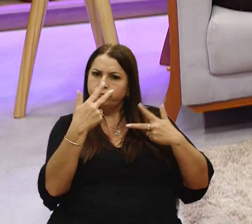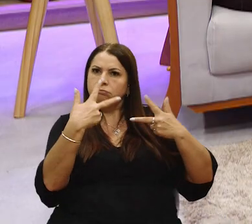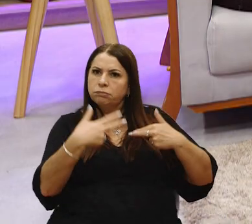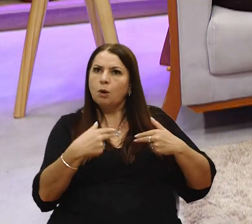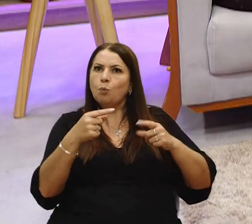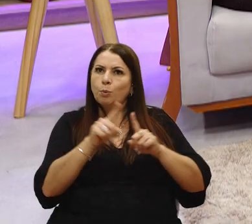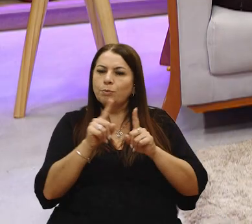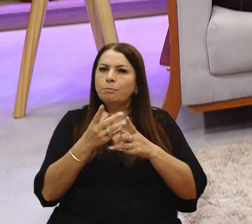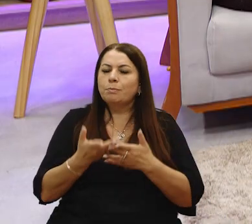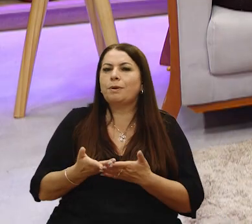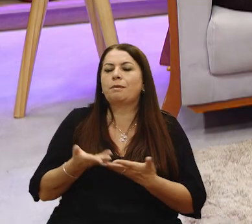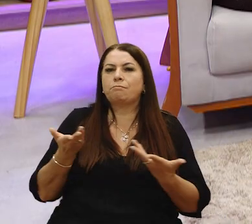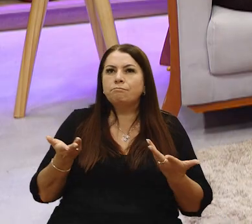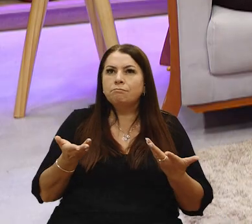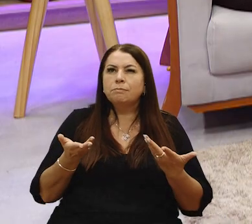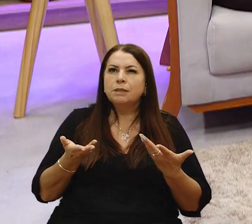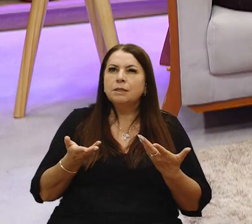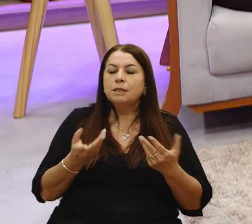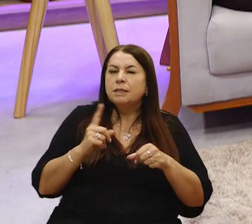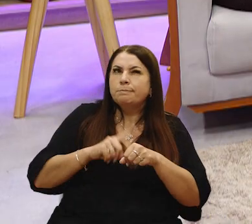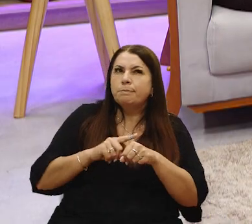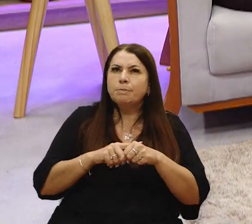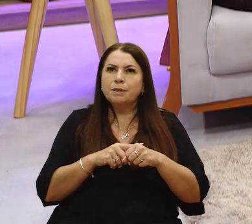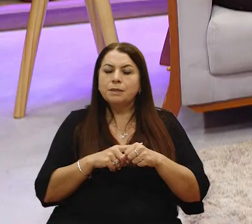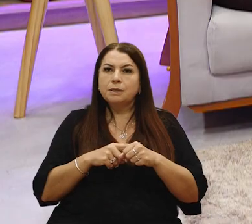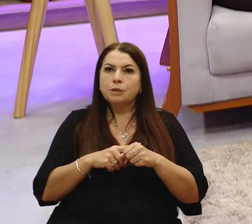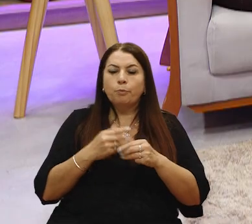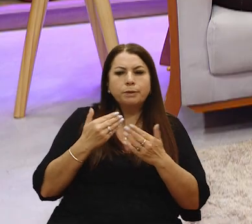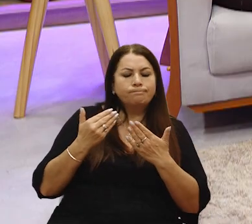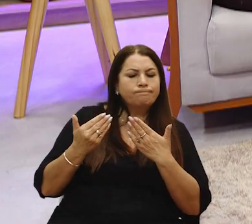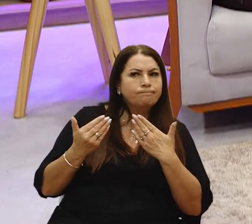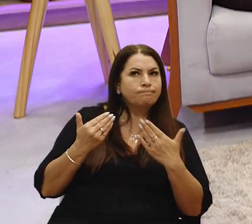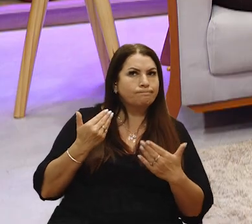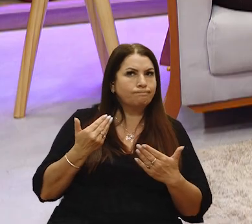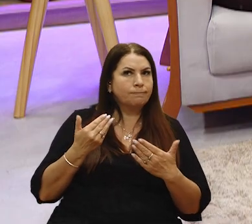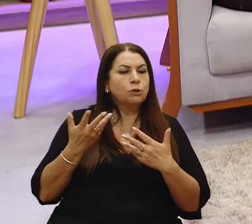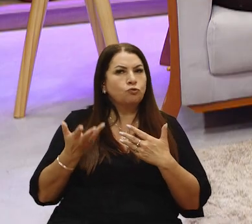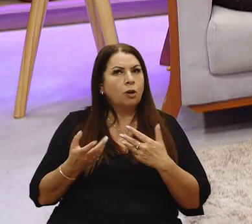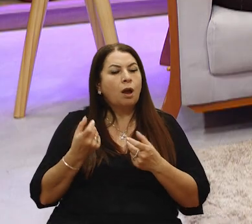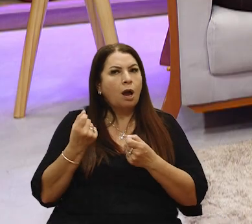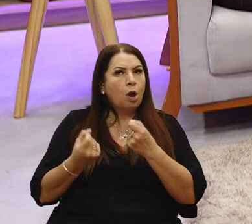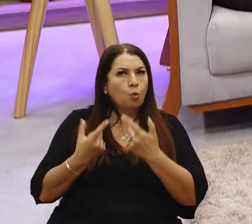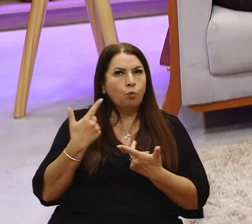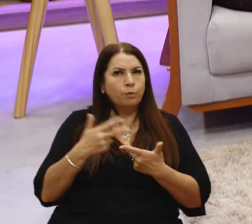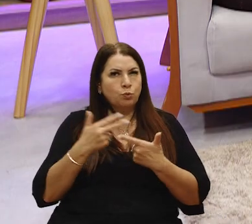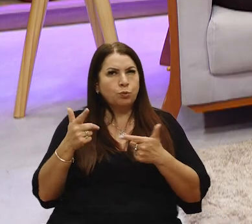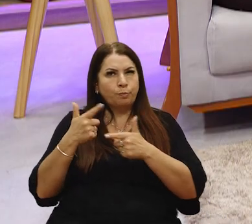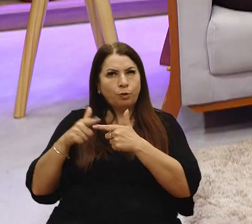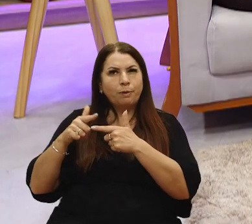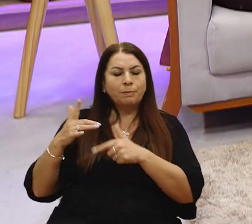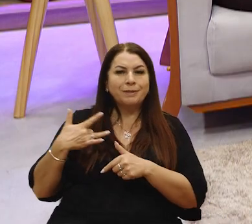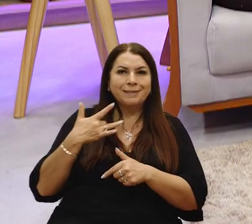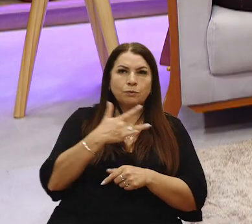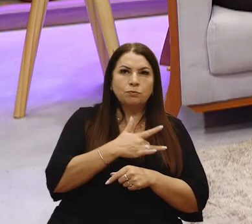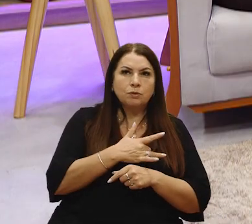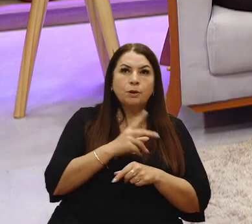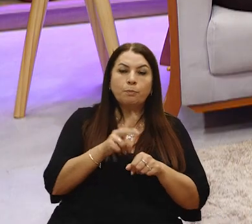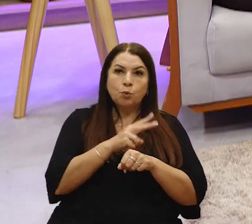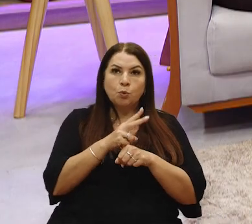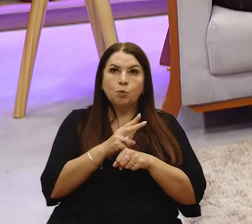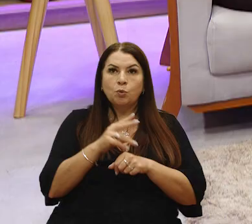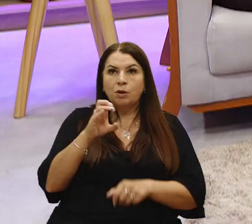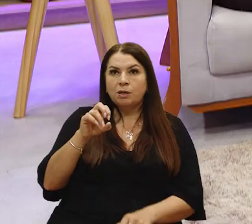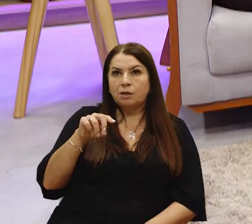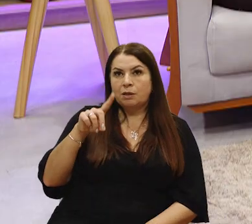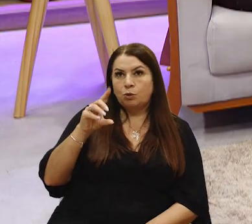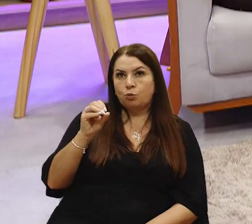tempo. Mas a gente começa o tratamento de forma mais intensiva, né, para tratar todos esses sinais, esses sintomas do paciente, até que